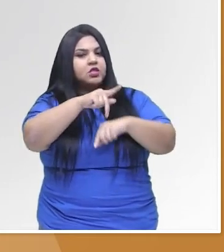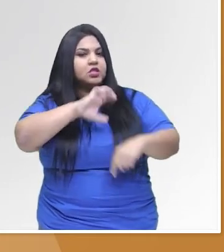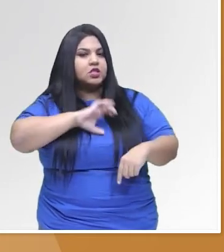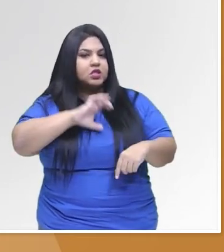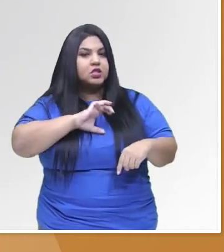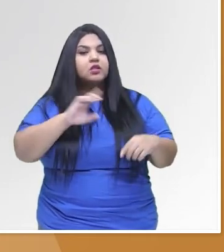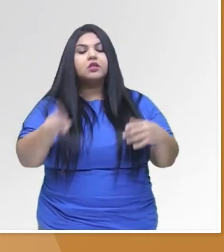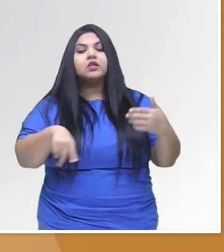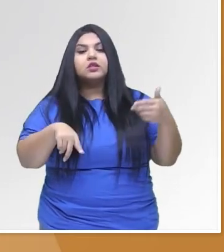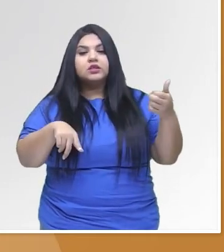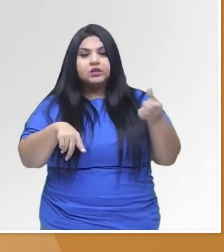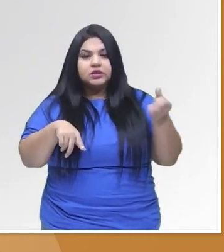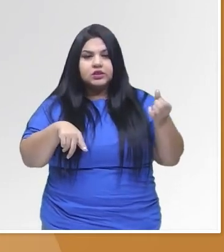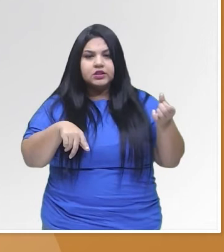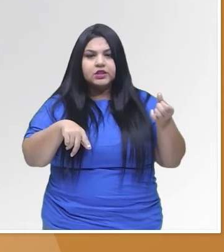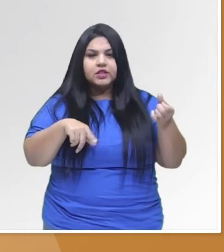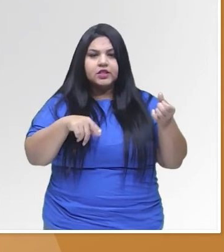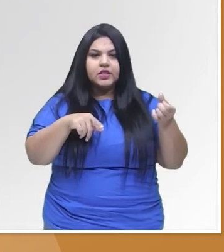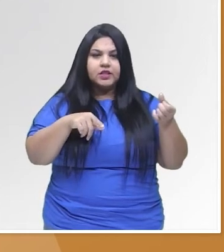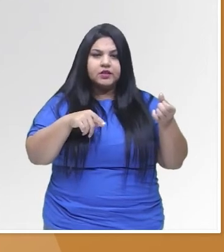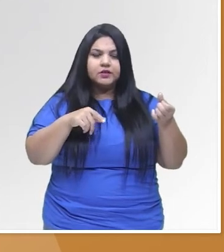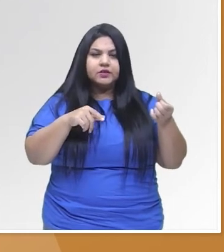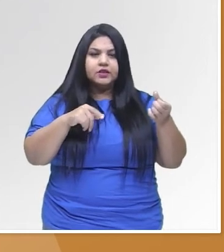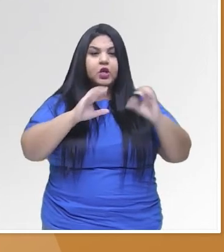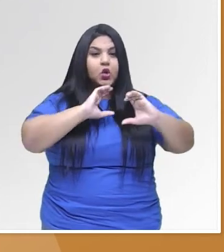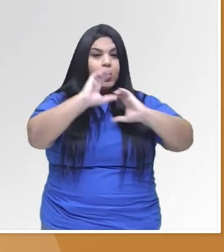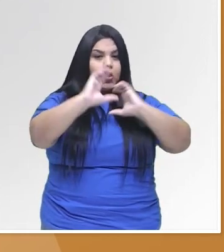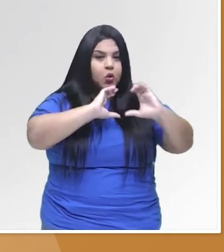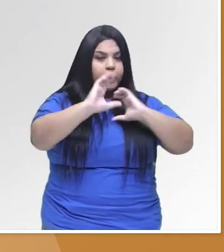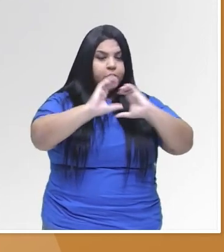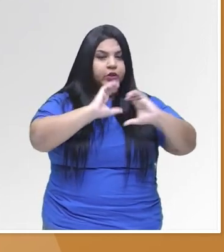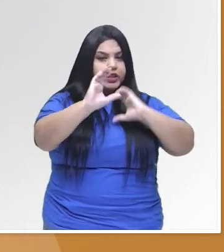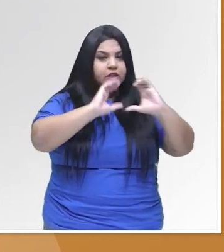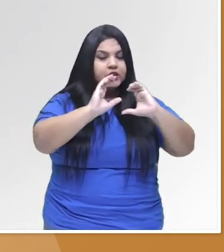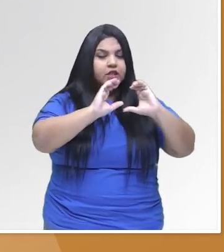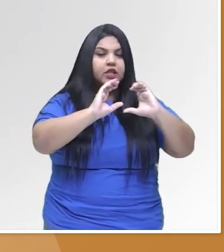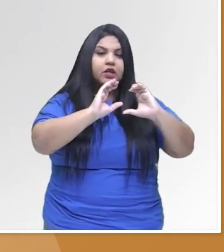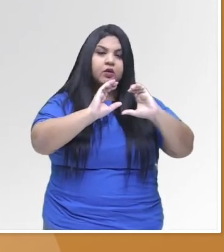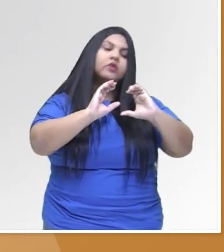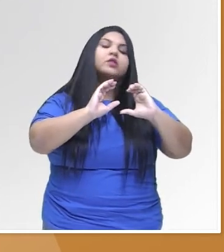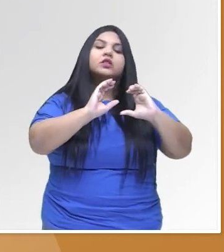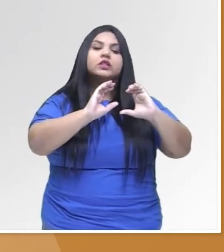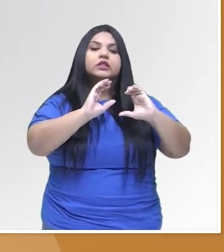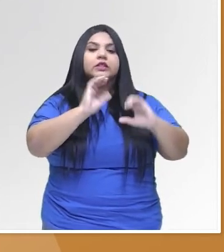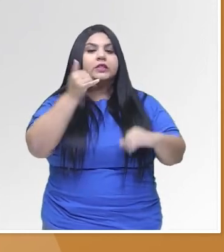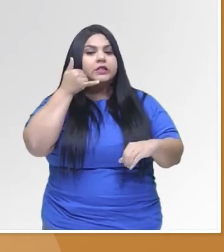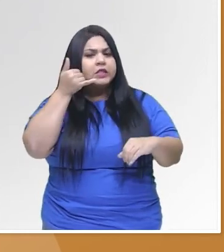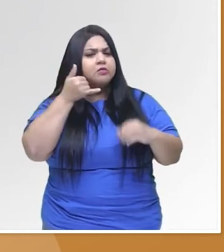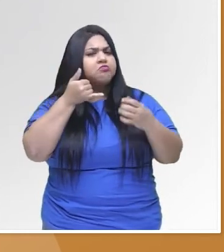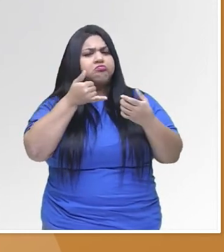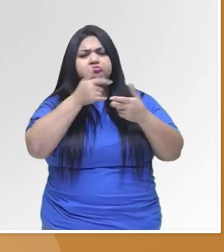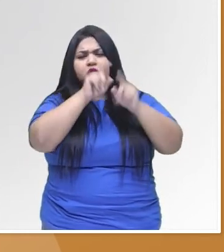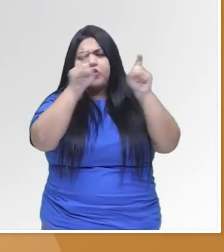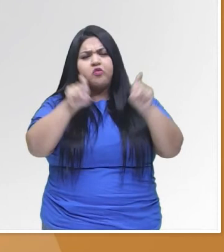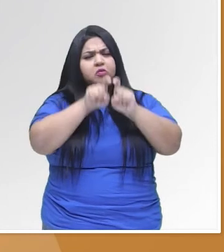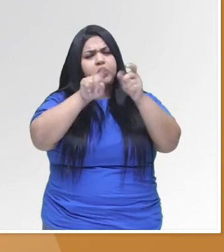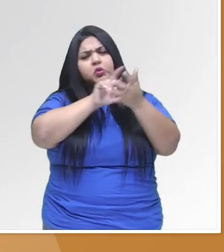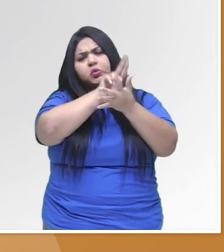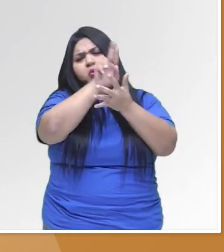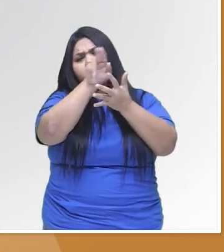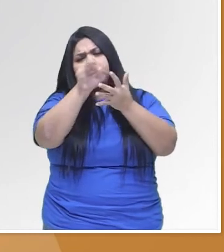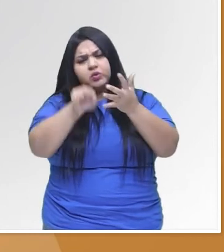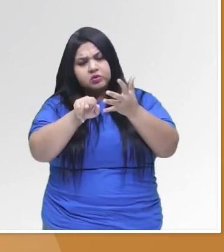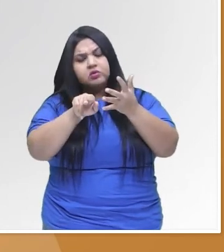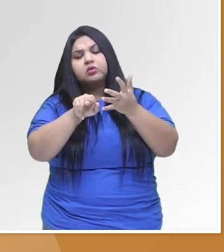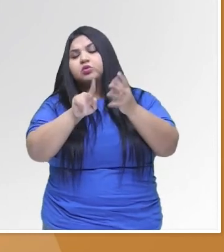Eletrônica e telecomunicações, boa parte da atividade de telecomunicações, redes de informática, todas vêm da